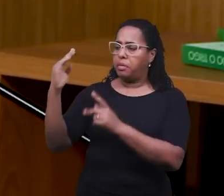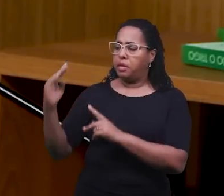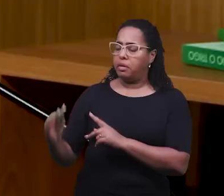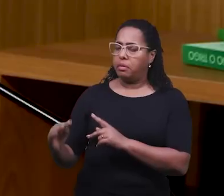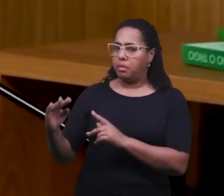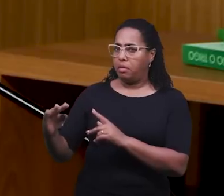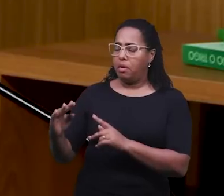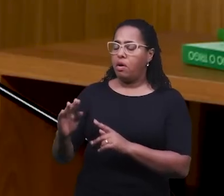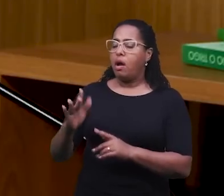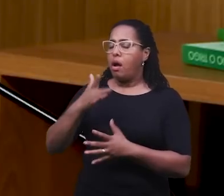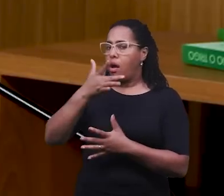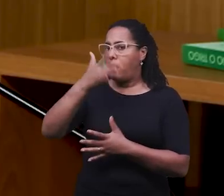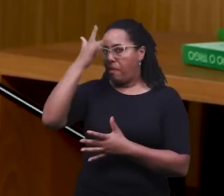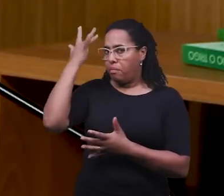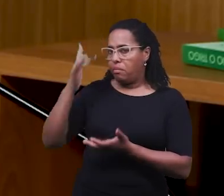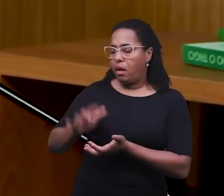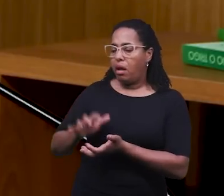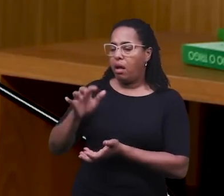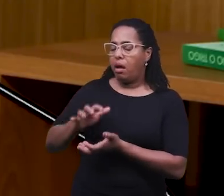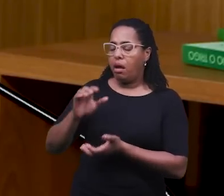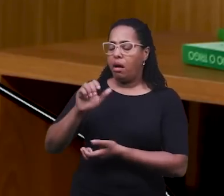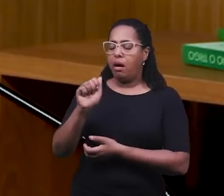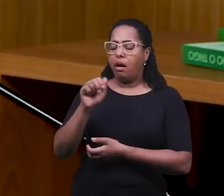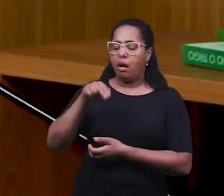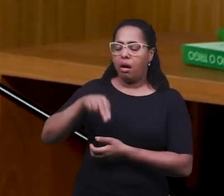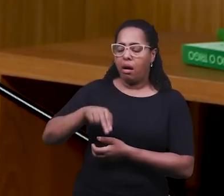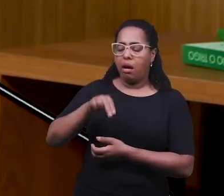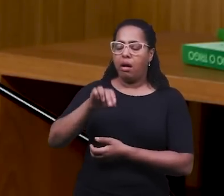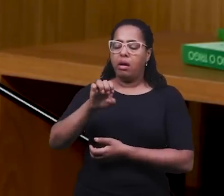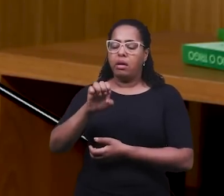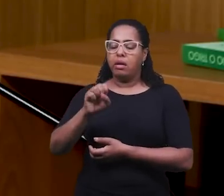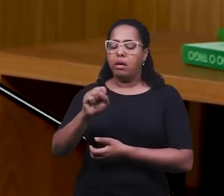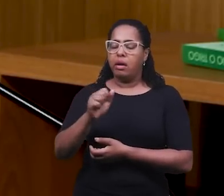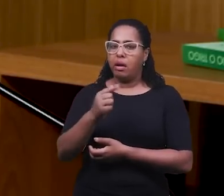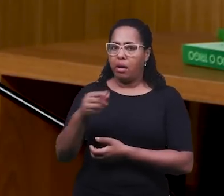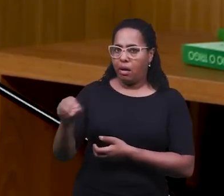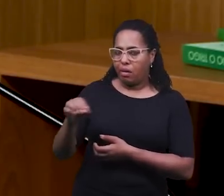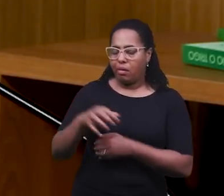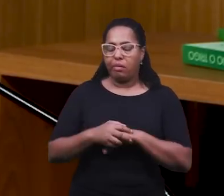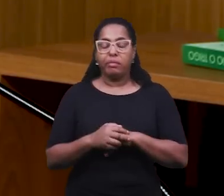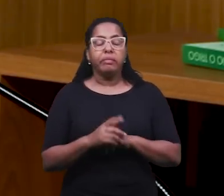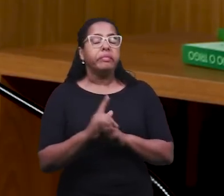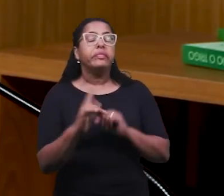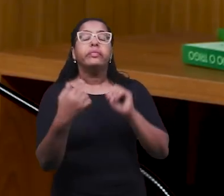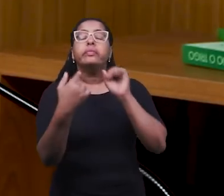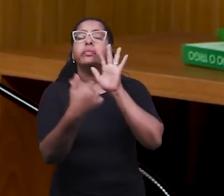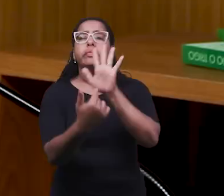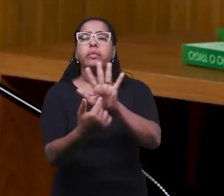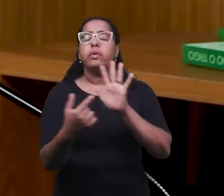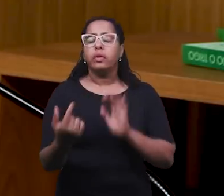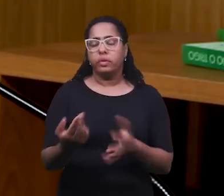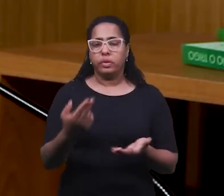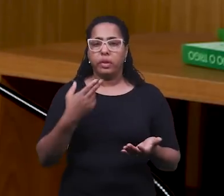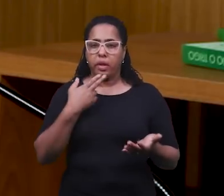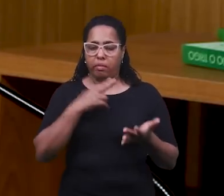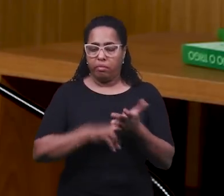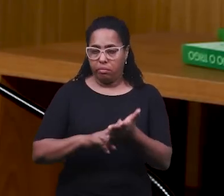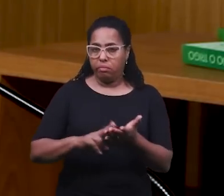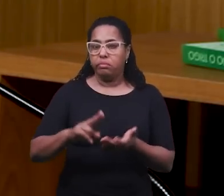tal. Quando você observa as cartas de Paulo e mesmo as citações de cartas de